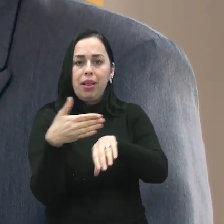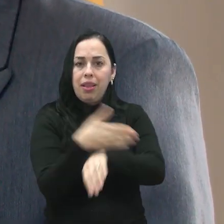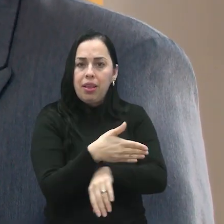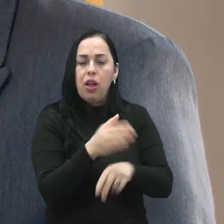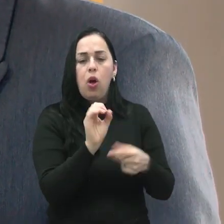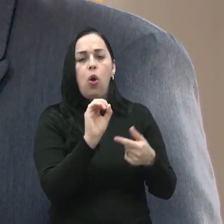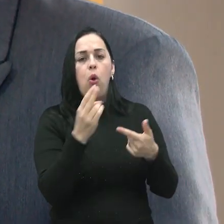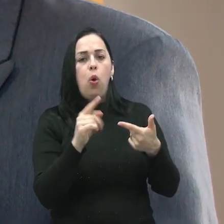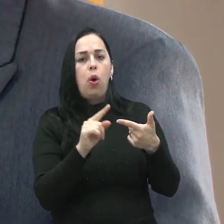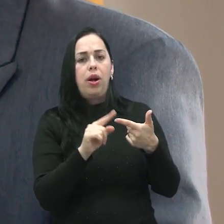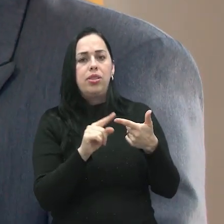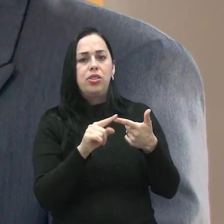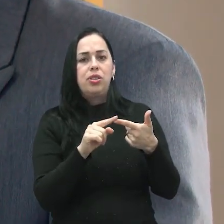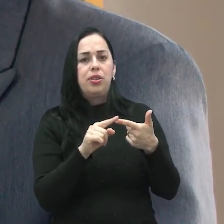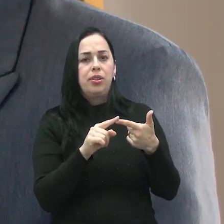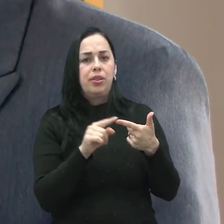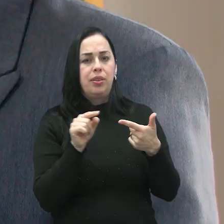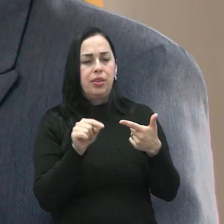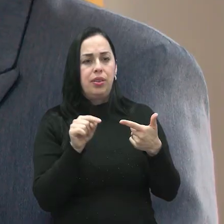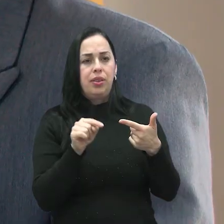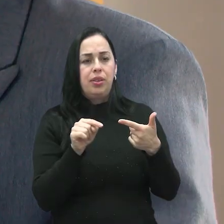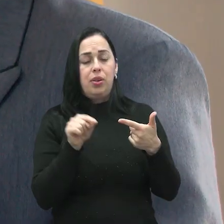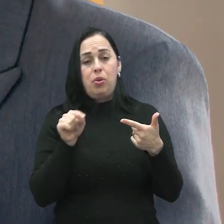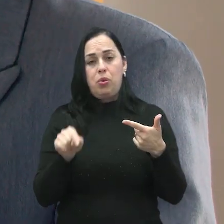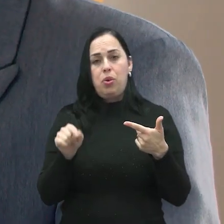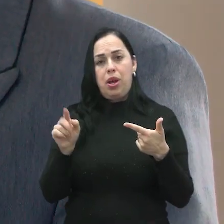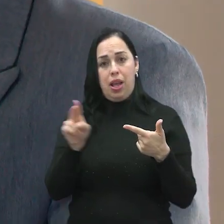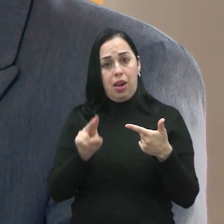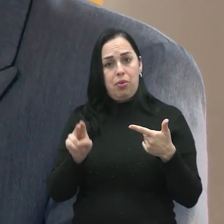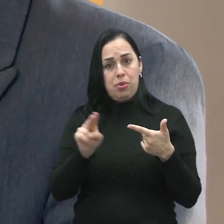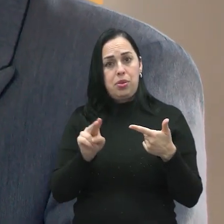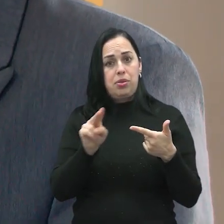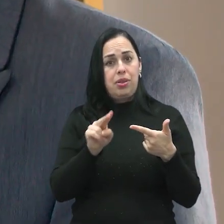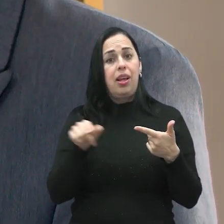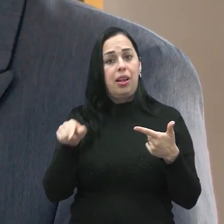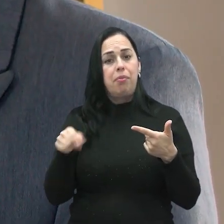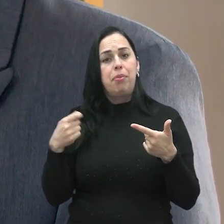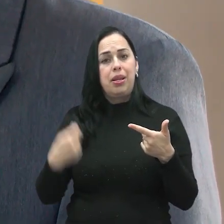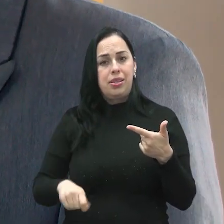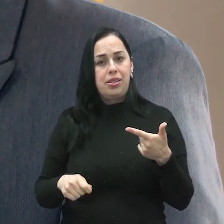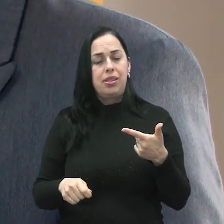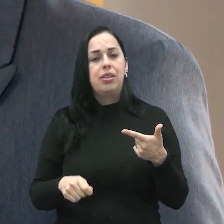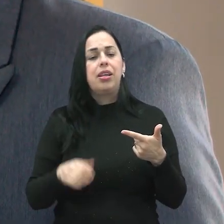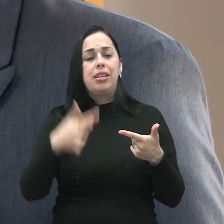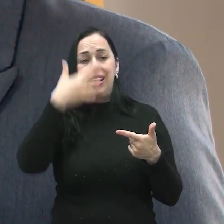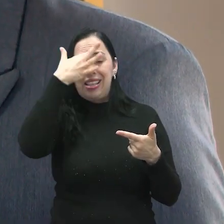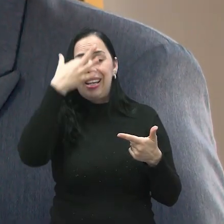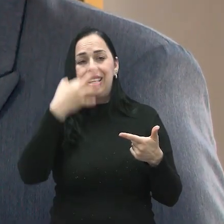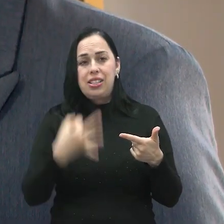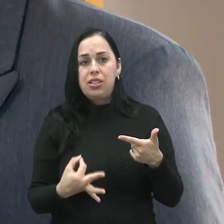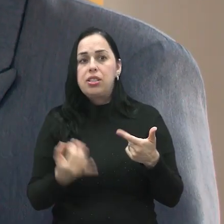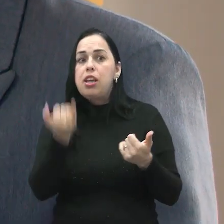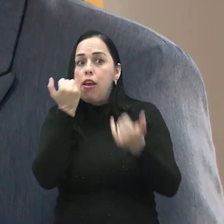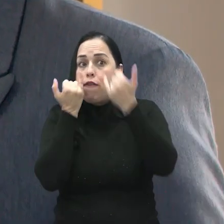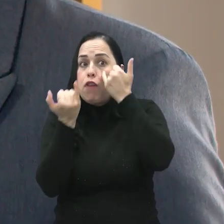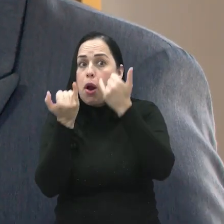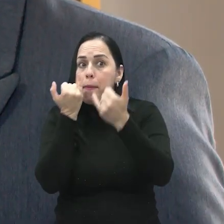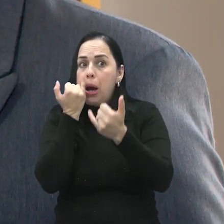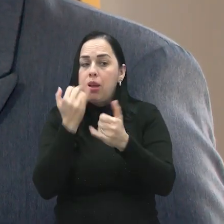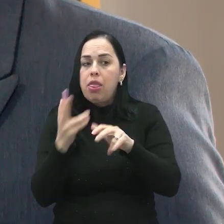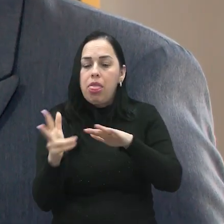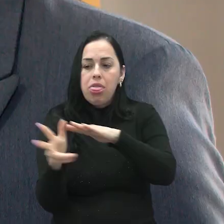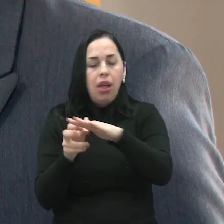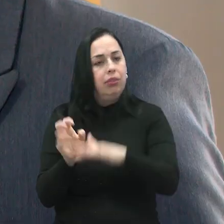órgão público ou acessar uma rede que seja disponibilizada pelo poder público, ela precisa ter a certeza que seus dados não vão